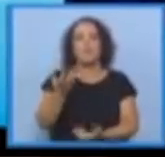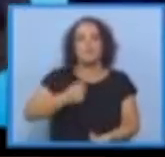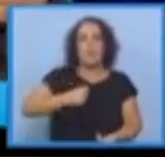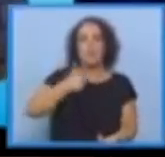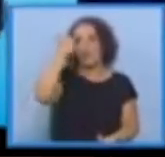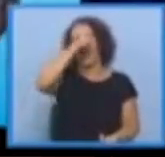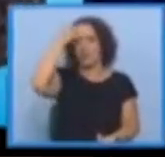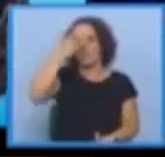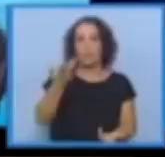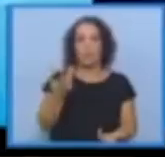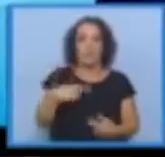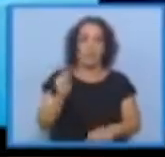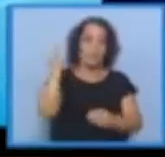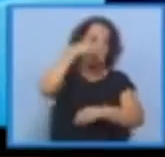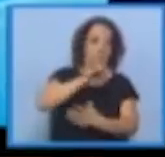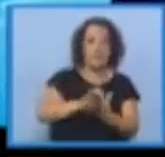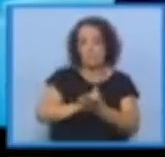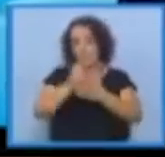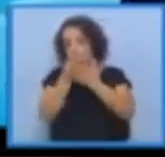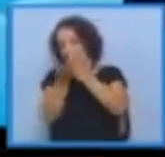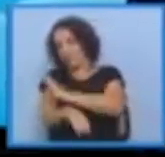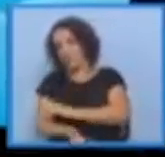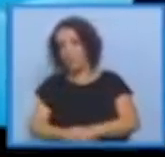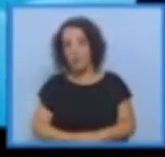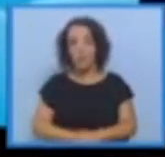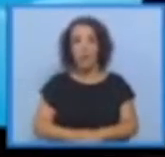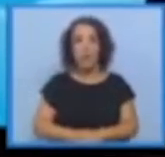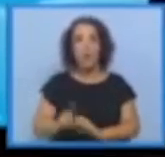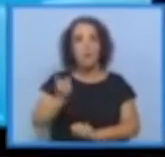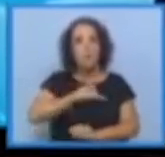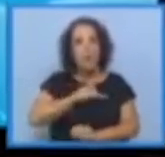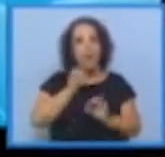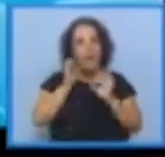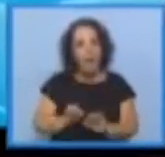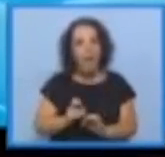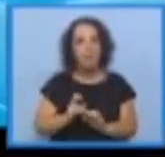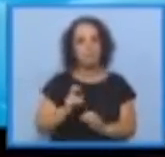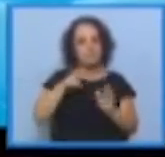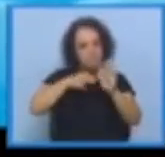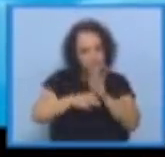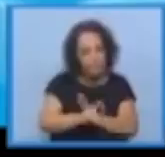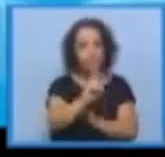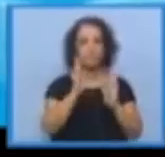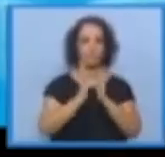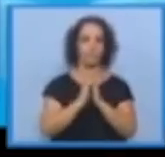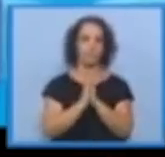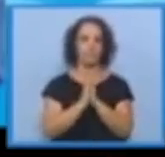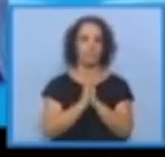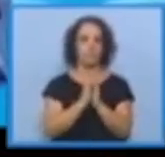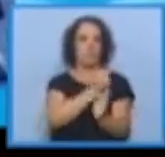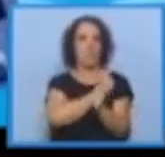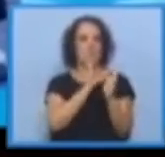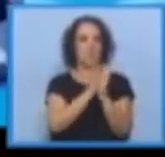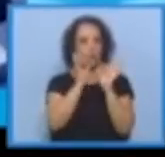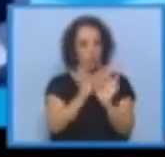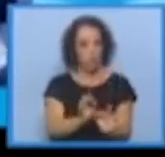enterros e casamentos, etc, etc. Não é? E então, nós somos itinerantes, nós vamos à paróquia, porque o nosso movimento é um movimento de